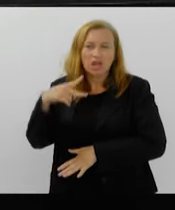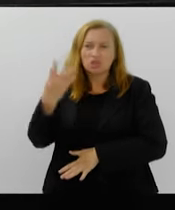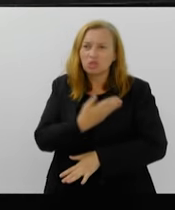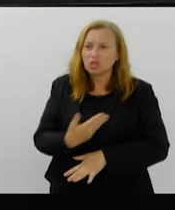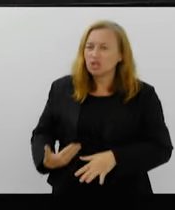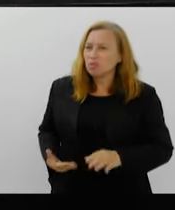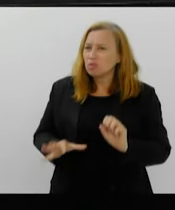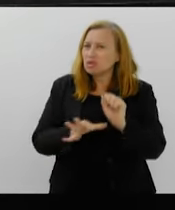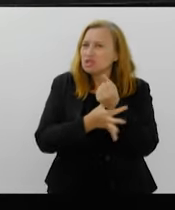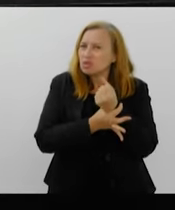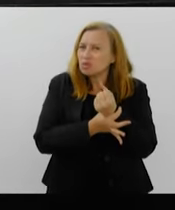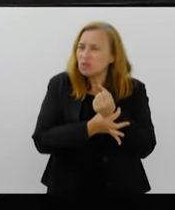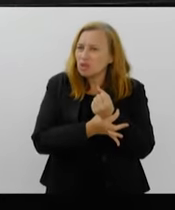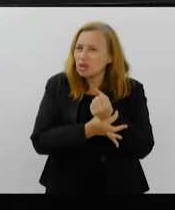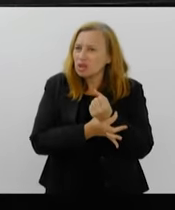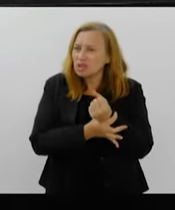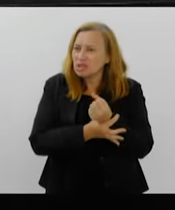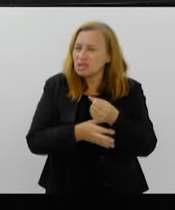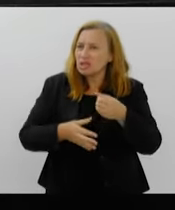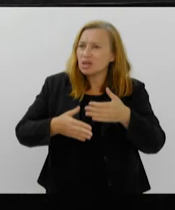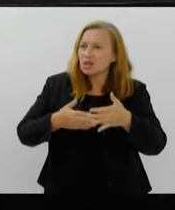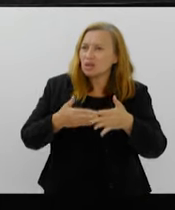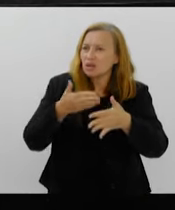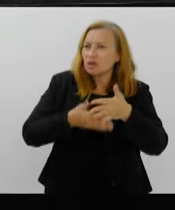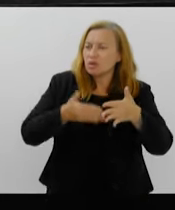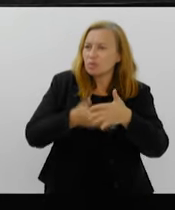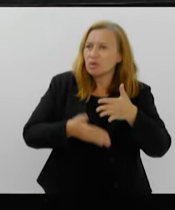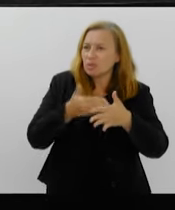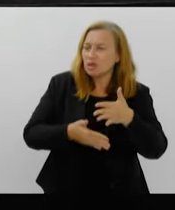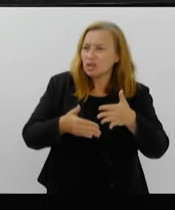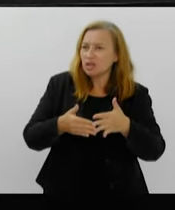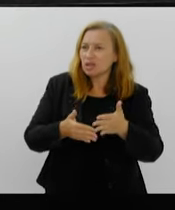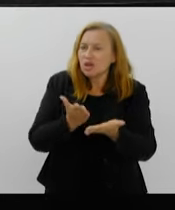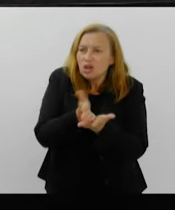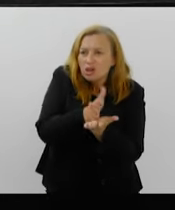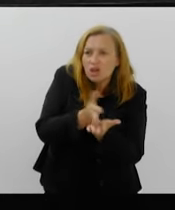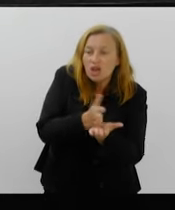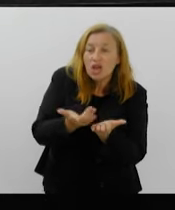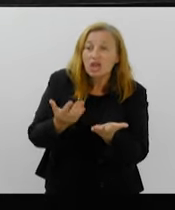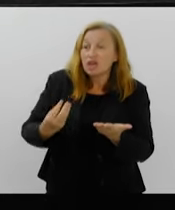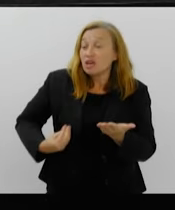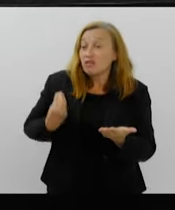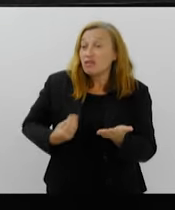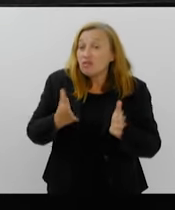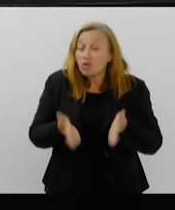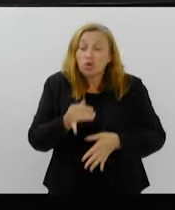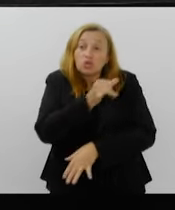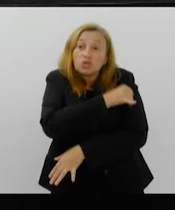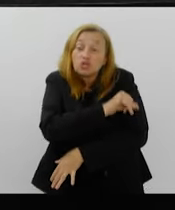segurança nas fronteiras é o que faz o Rio de Janeiro viver a situação que vive